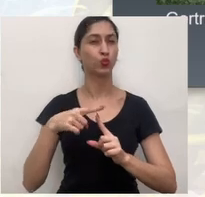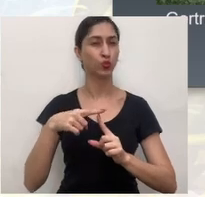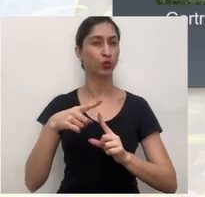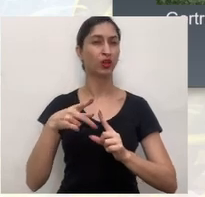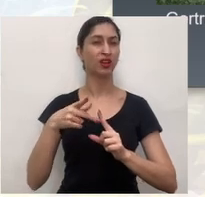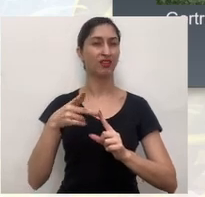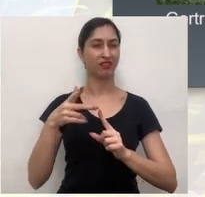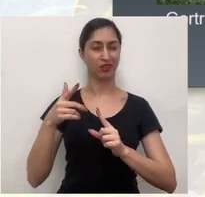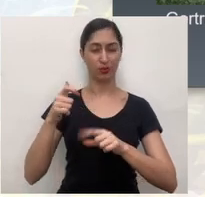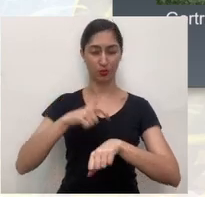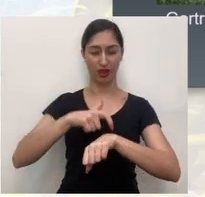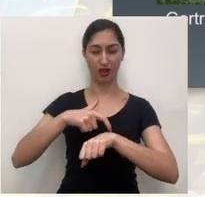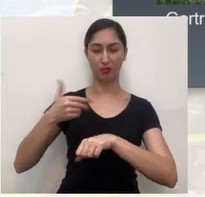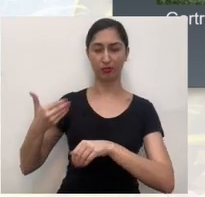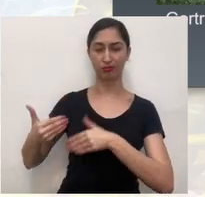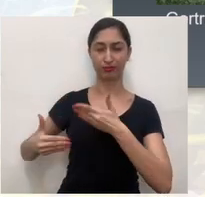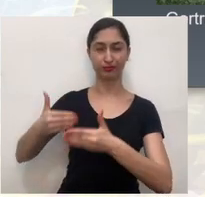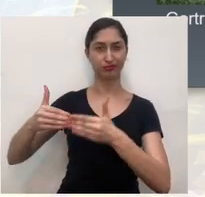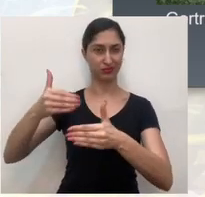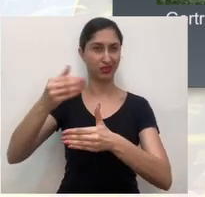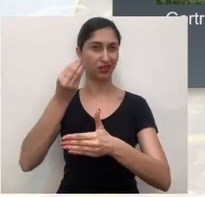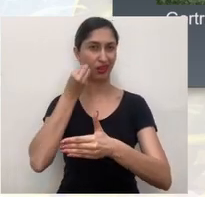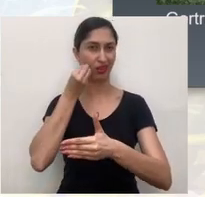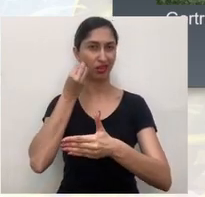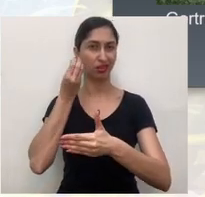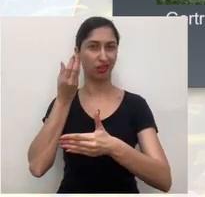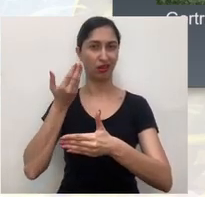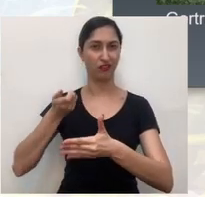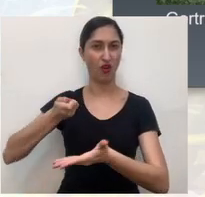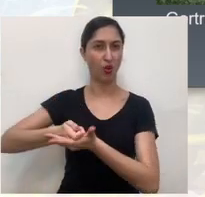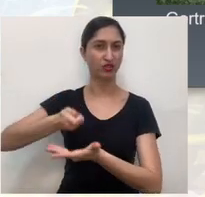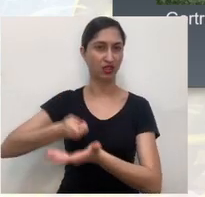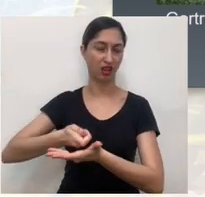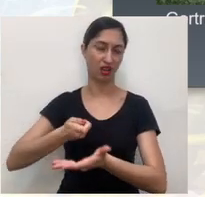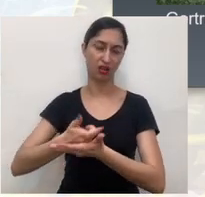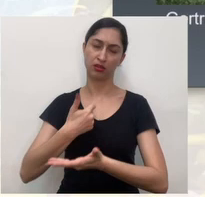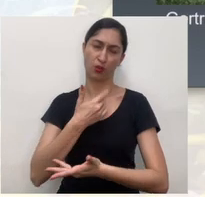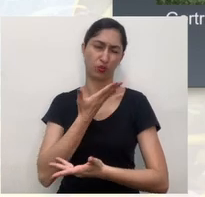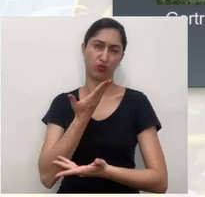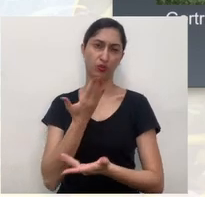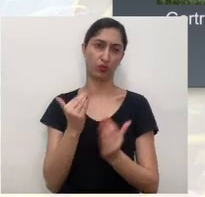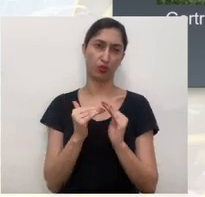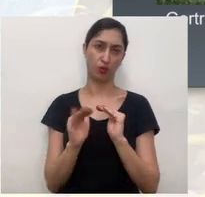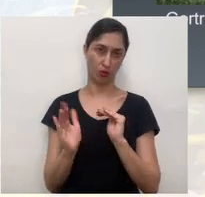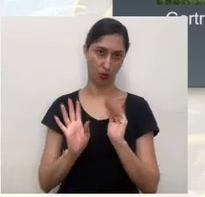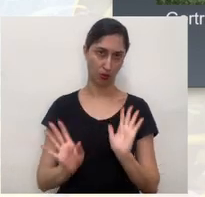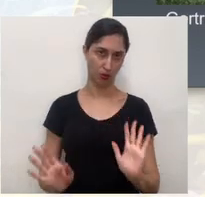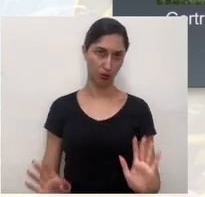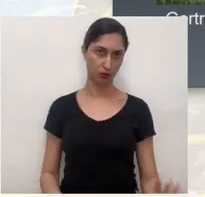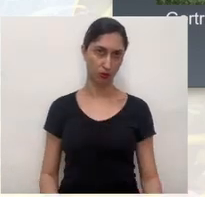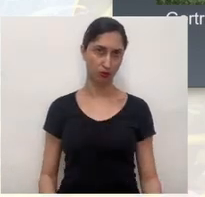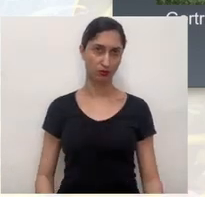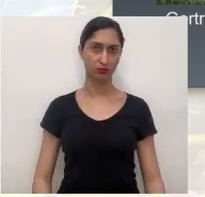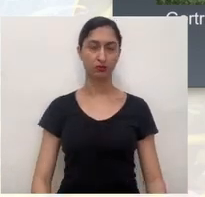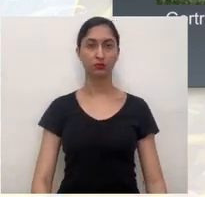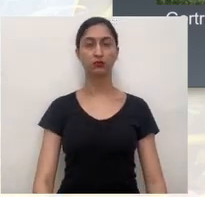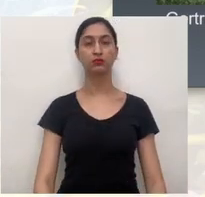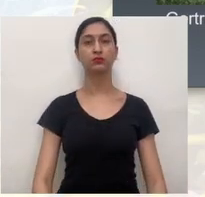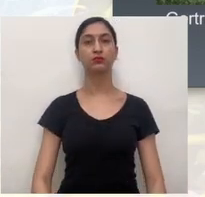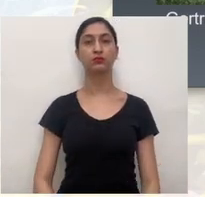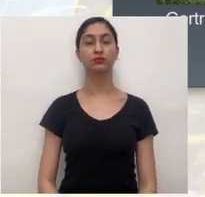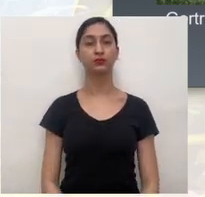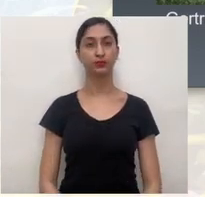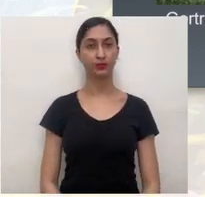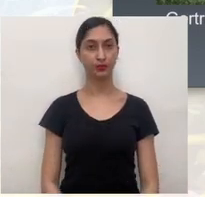tentam aplicar e que eu falei no começo, com a qual eu não concordo, né? Então,